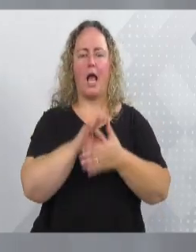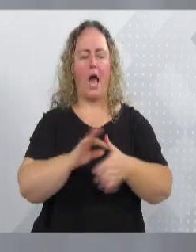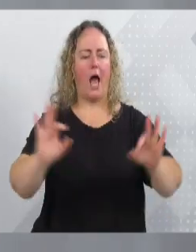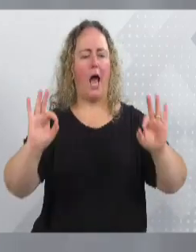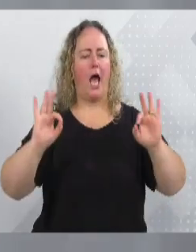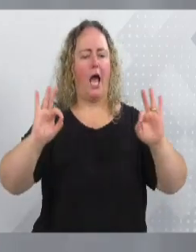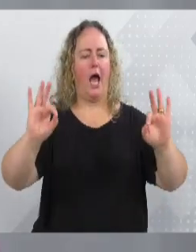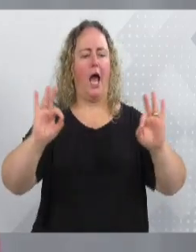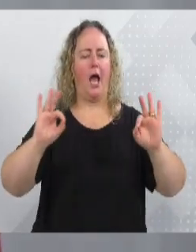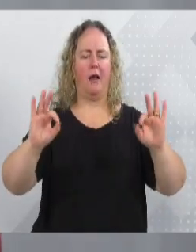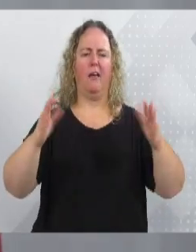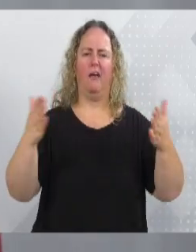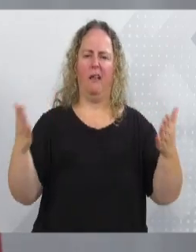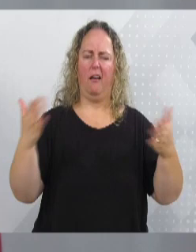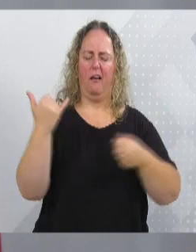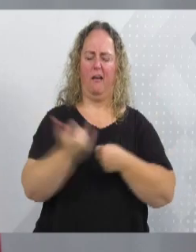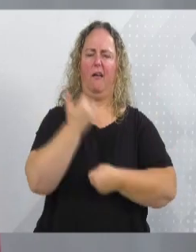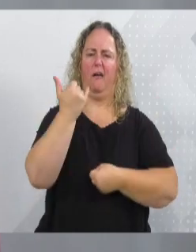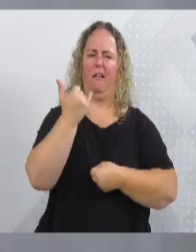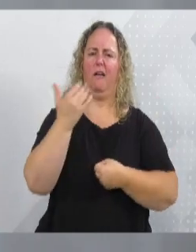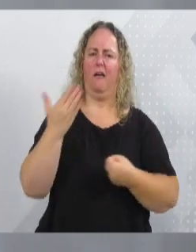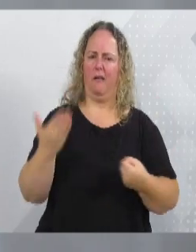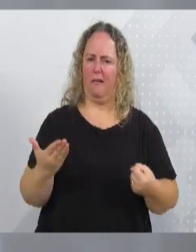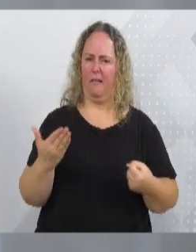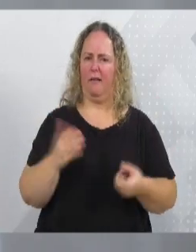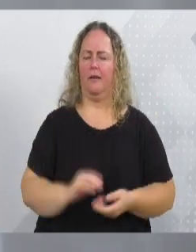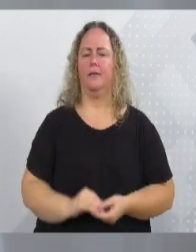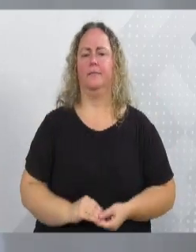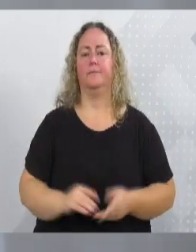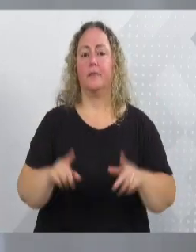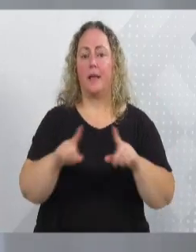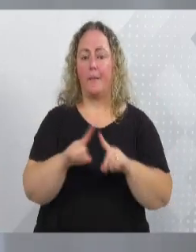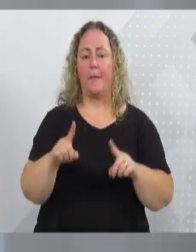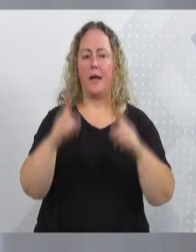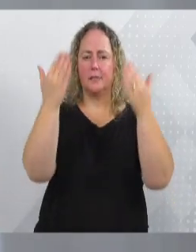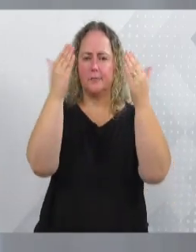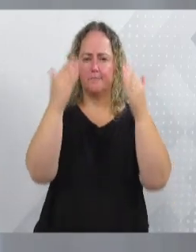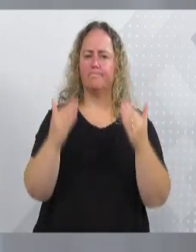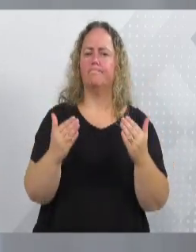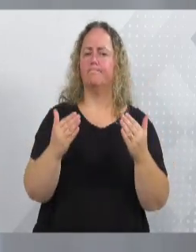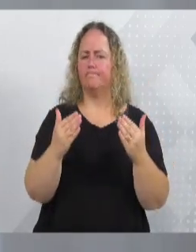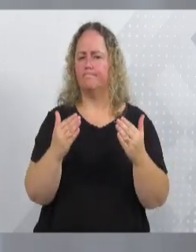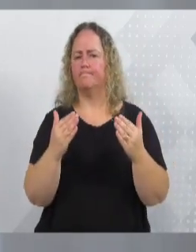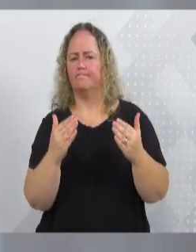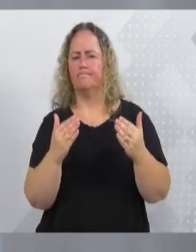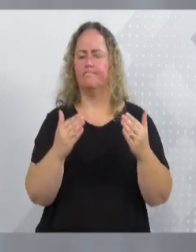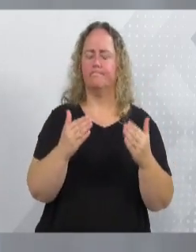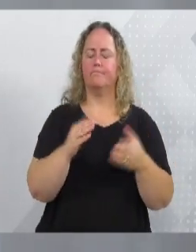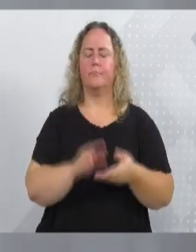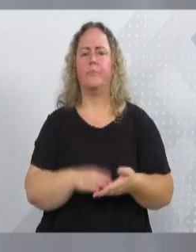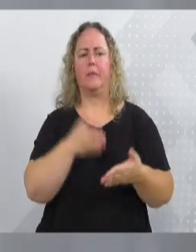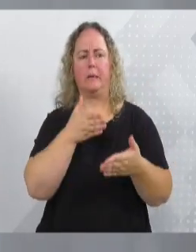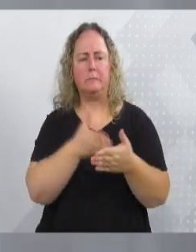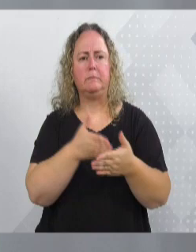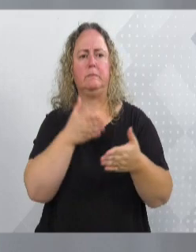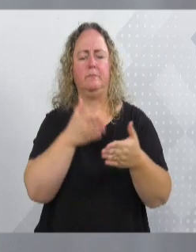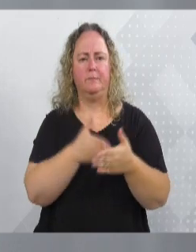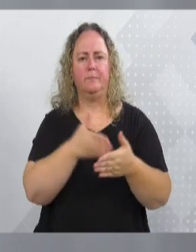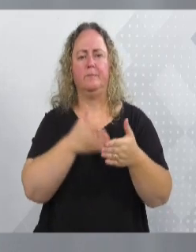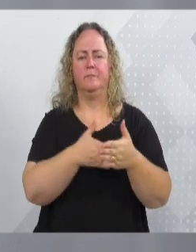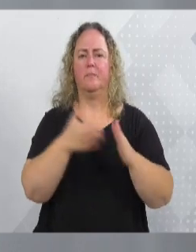tantas. Mas aqui eu quero fazer uma análise muito clara com relação a essas restrições aos